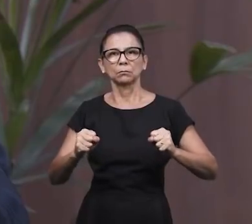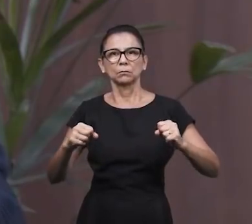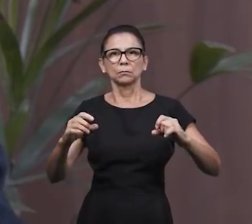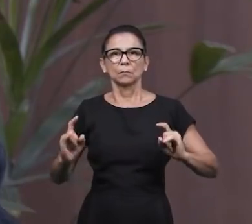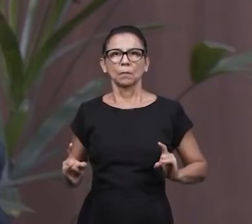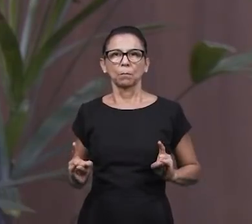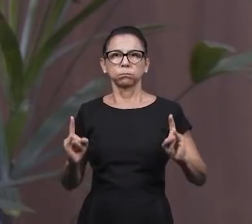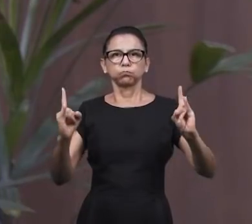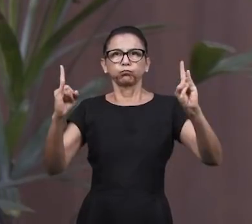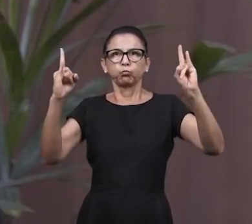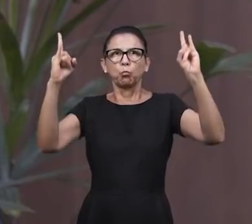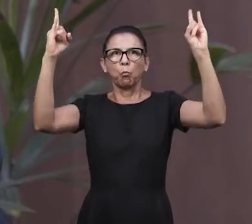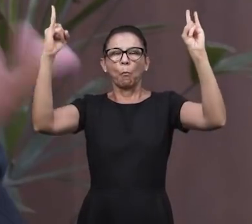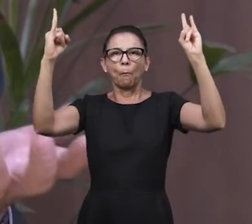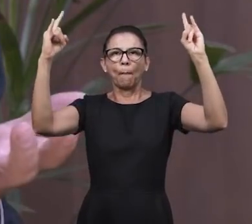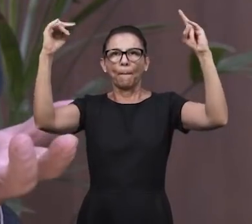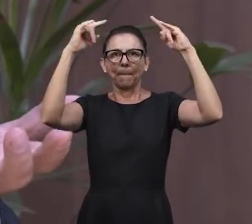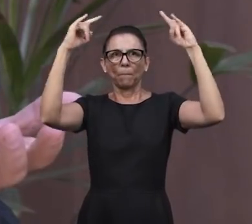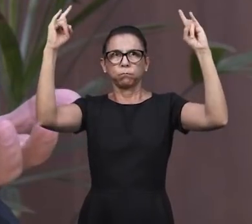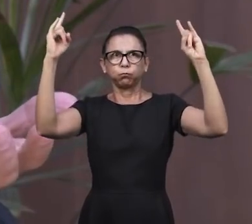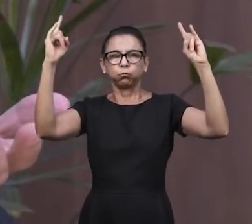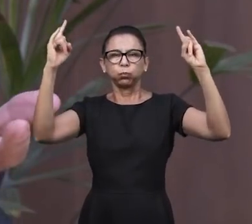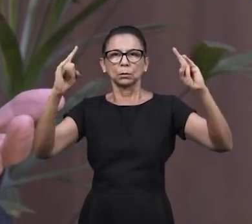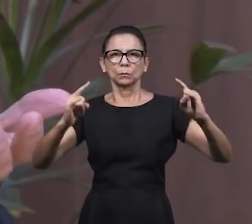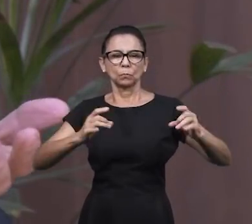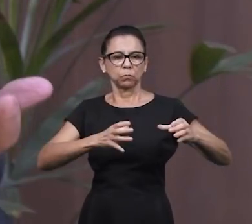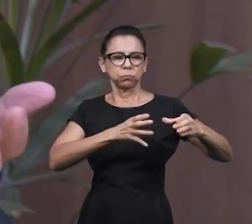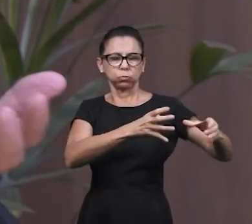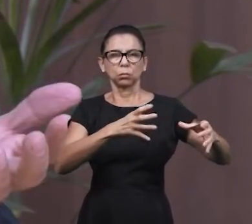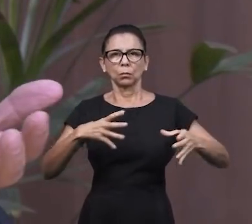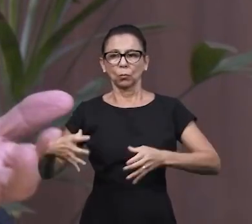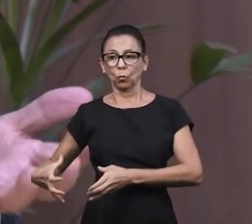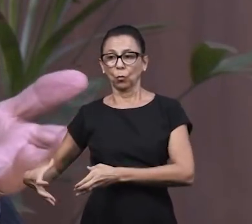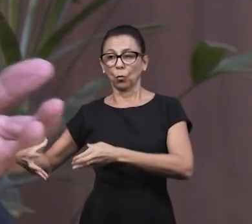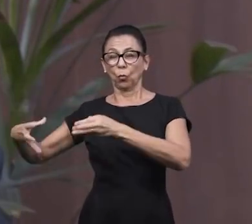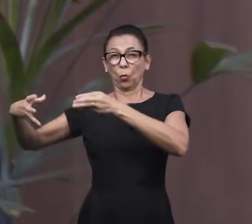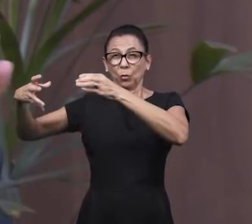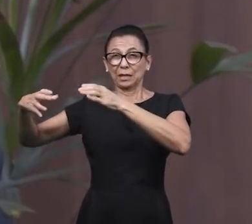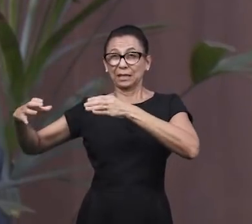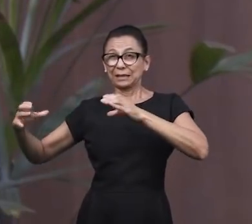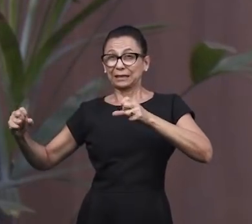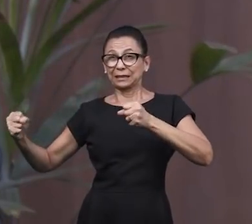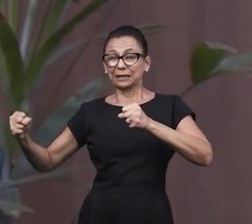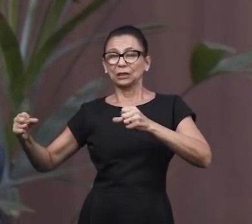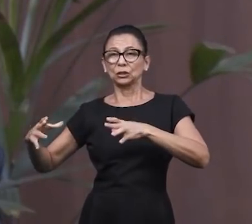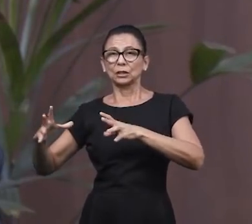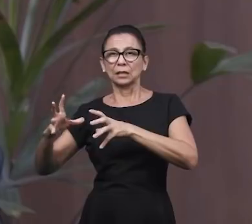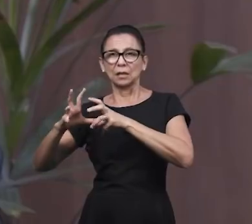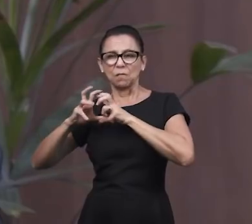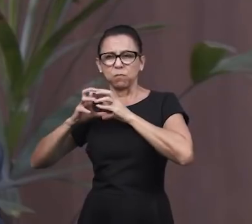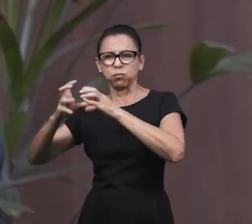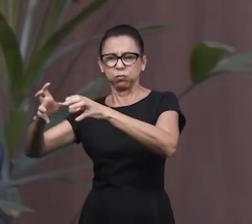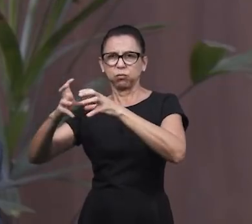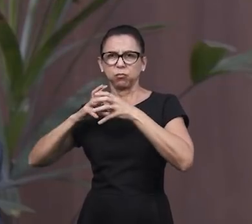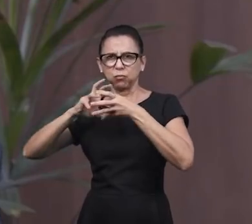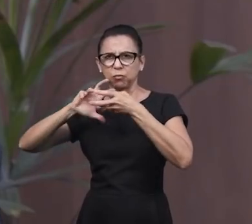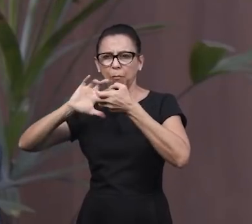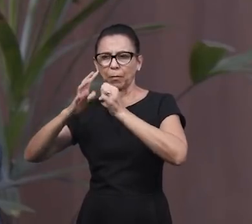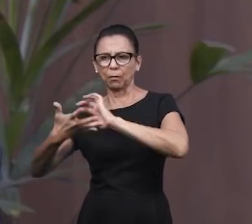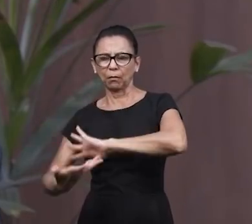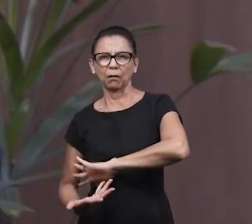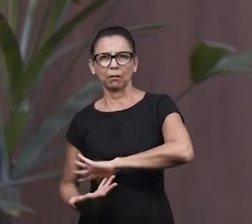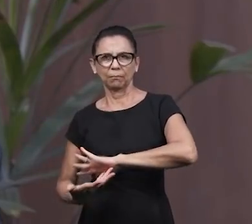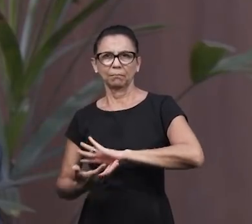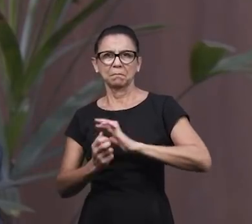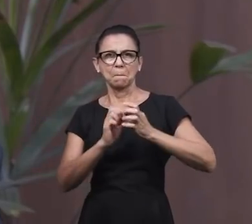mais pessoas ali na morte do que no seu tempo de vida, né? Uhum. Em vida, né? Então, isso é a figura